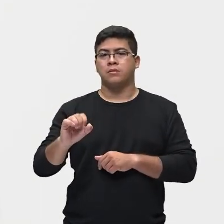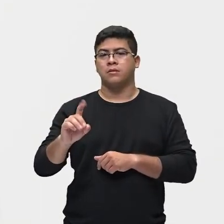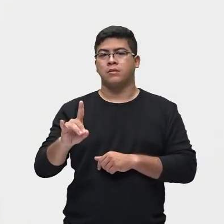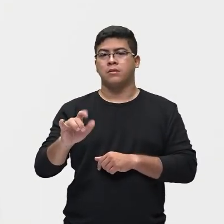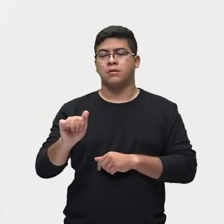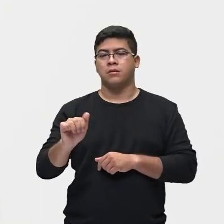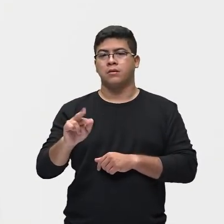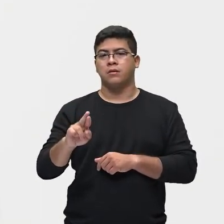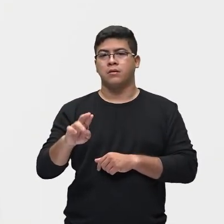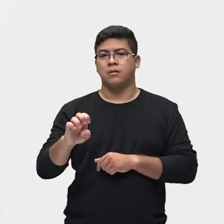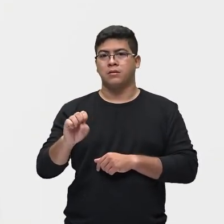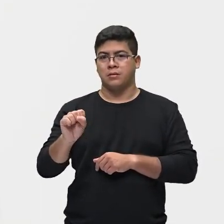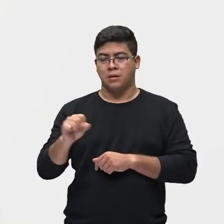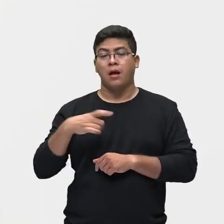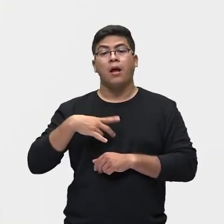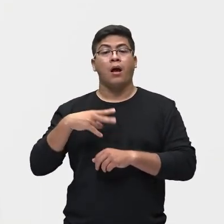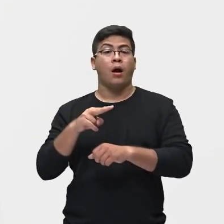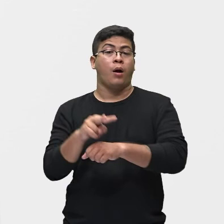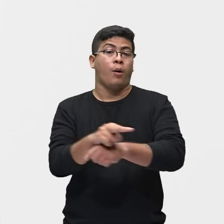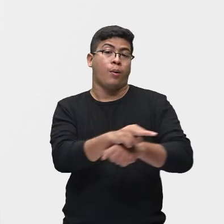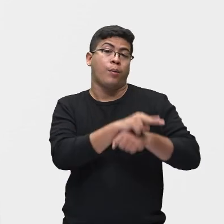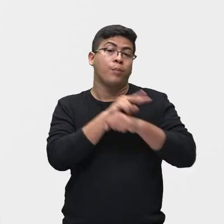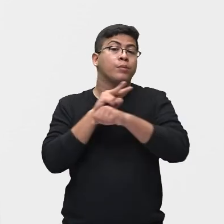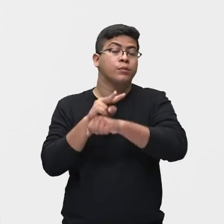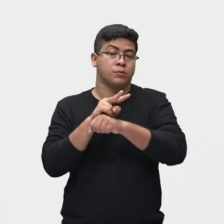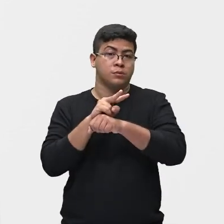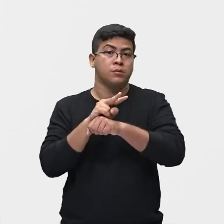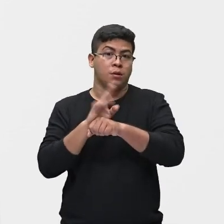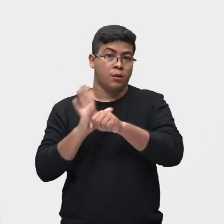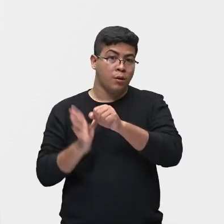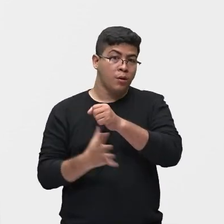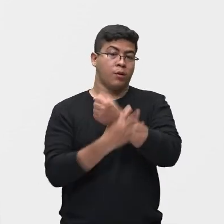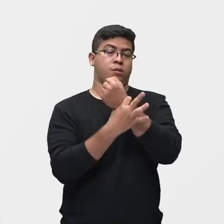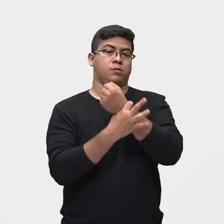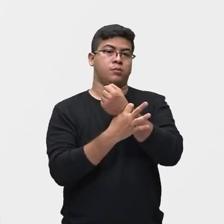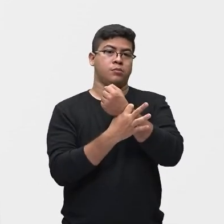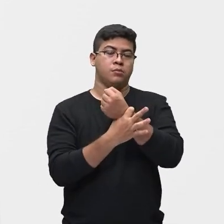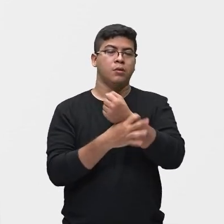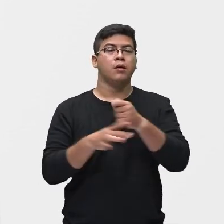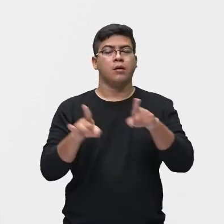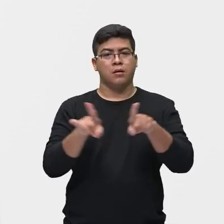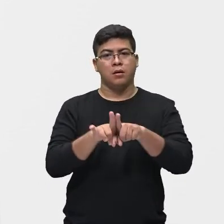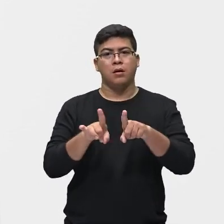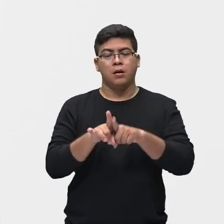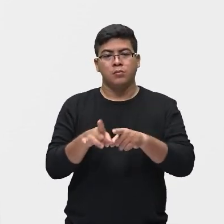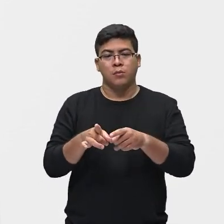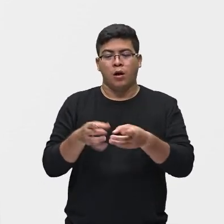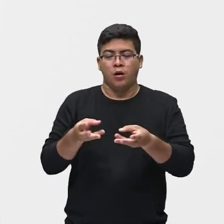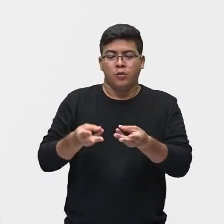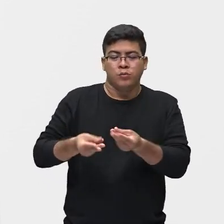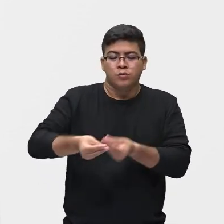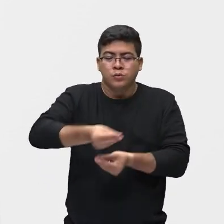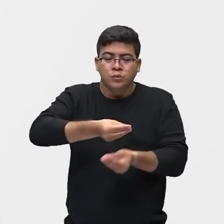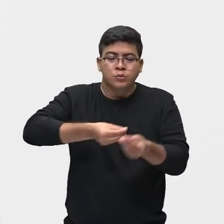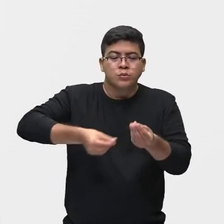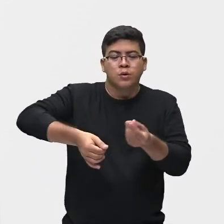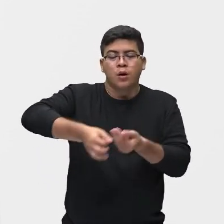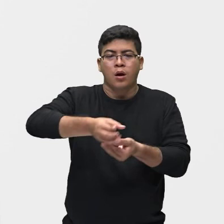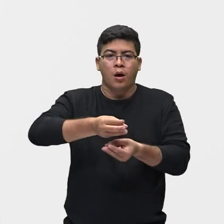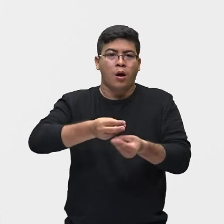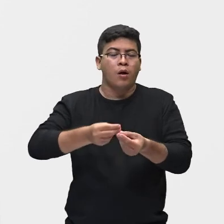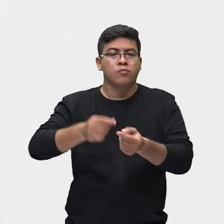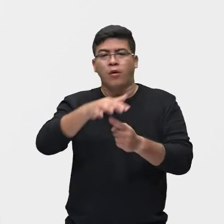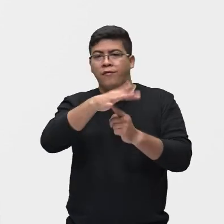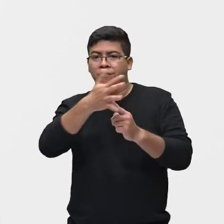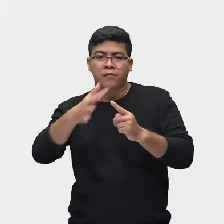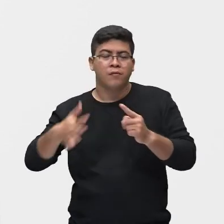de diferentes naturezas. Então o Kumu, ele maneja esse benzimento a partir das